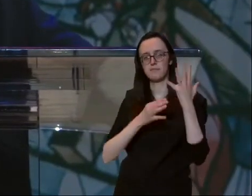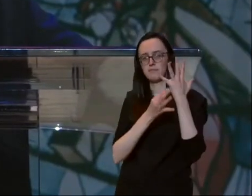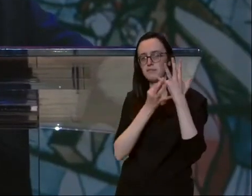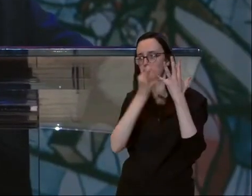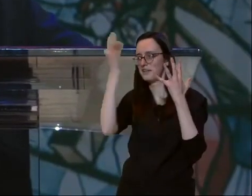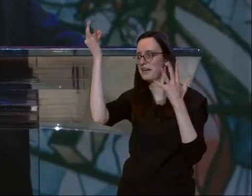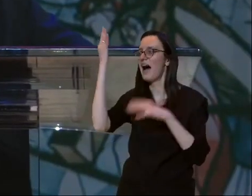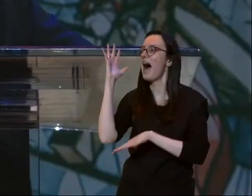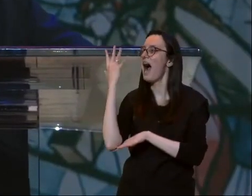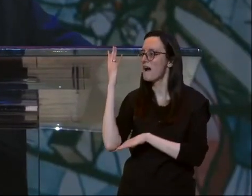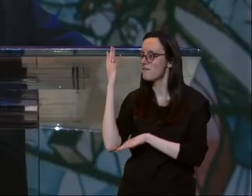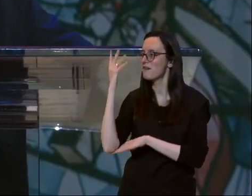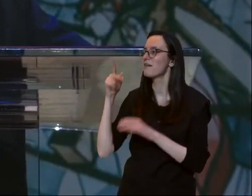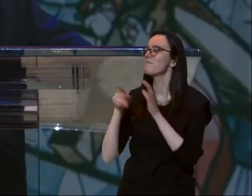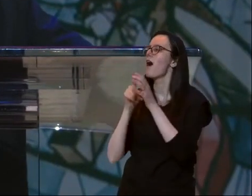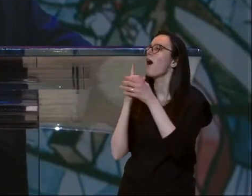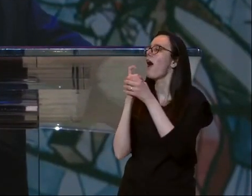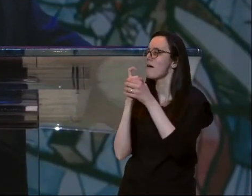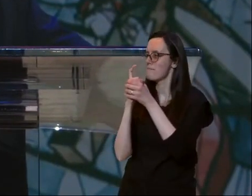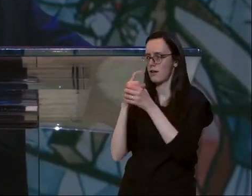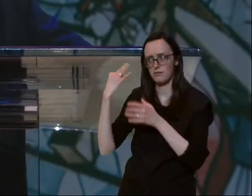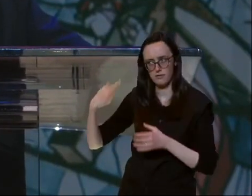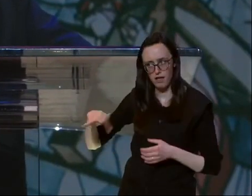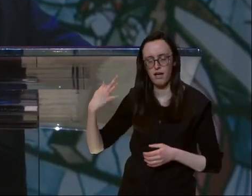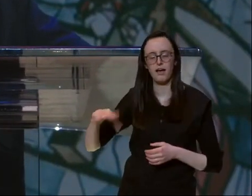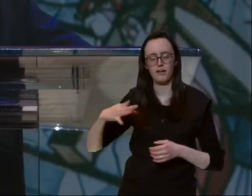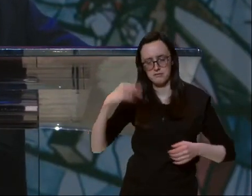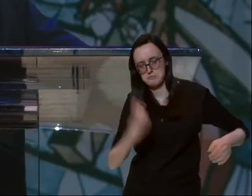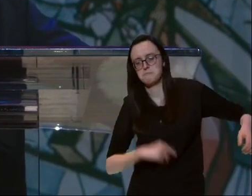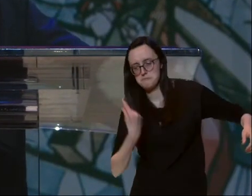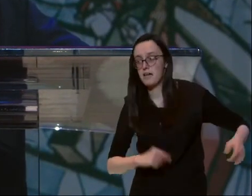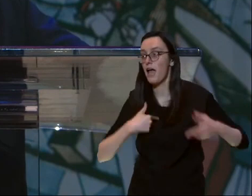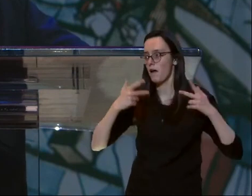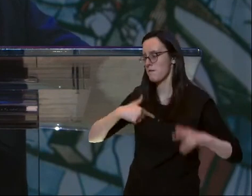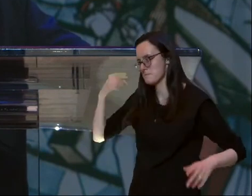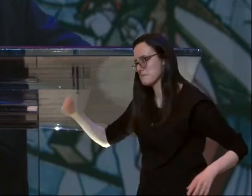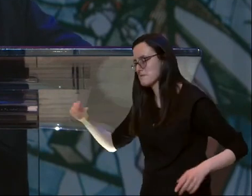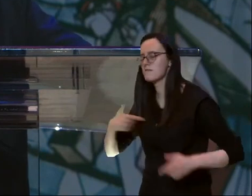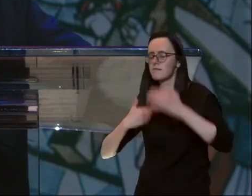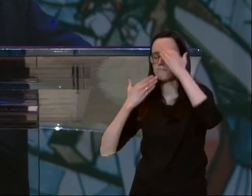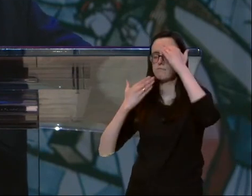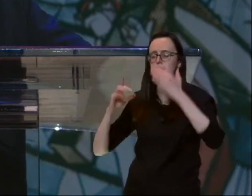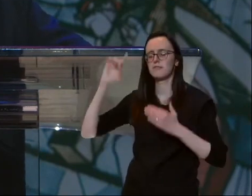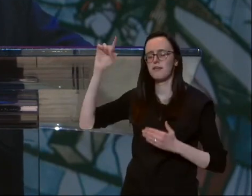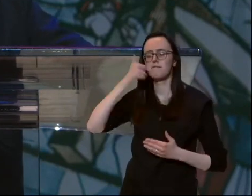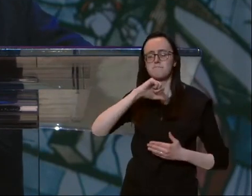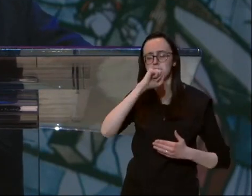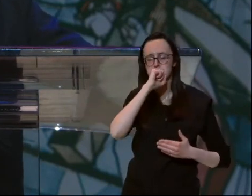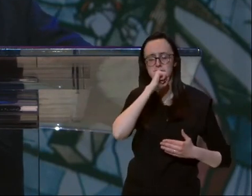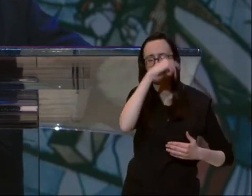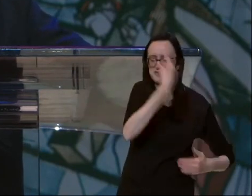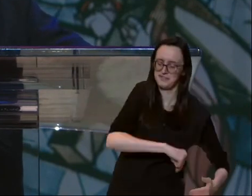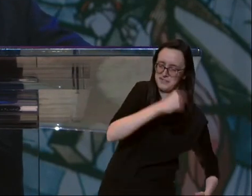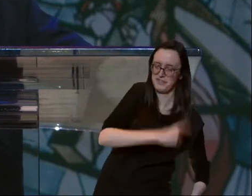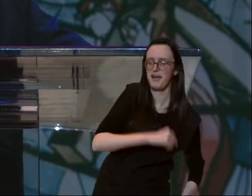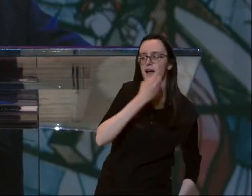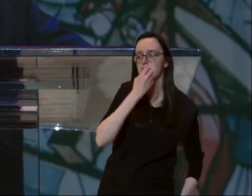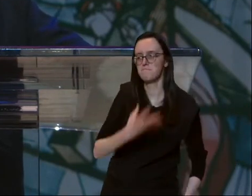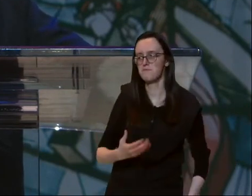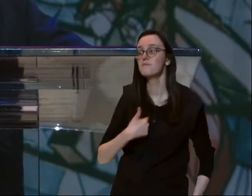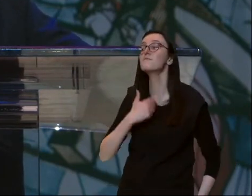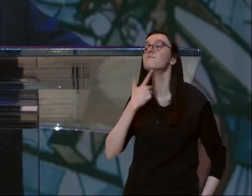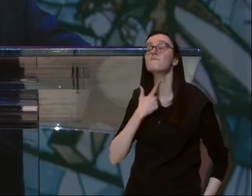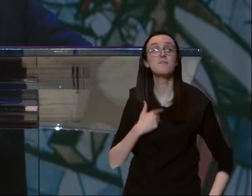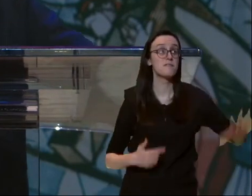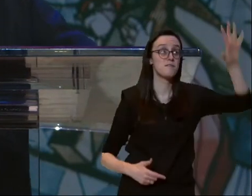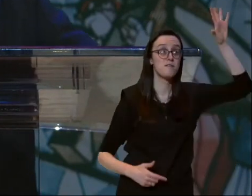mãe. Agradeço a Deus. Agradeço a Deus. E ainda ia apanhar a vara lá no pé. O